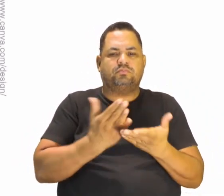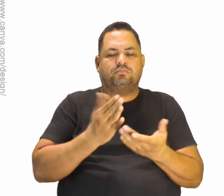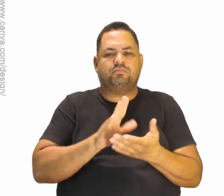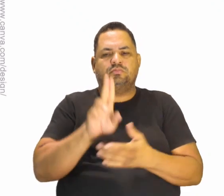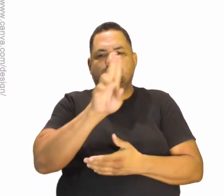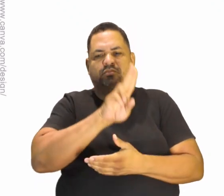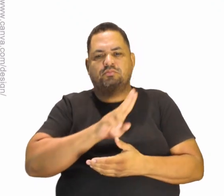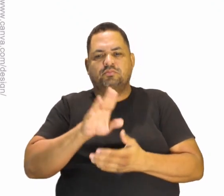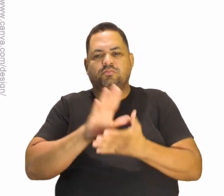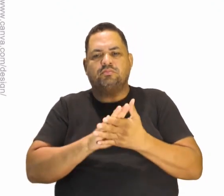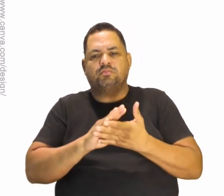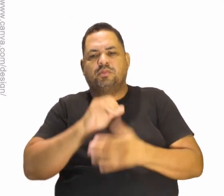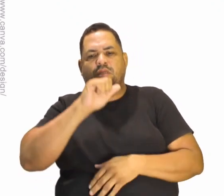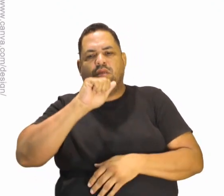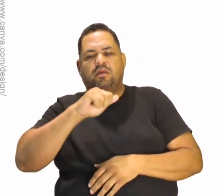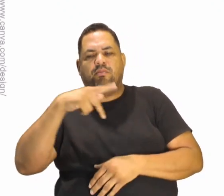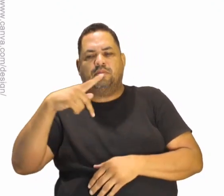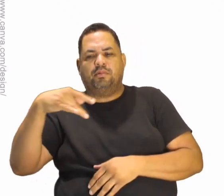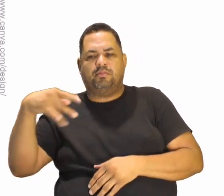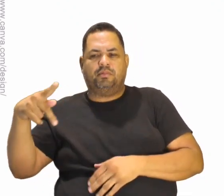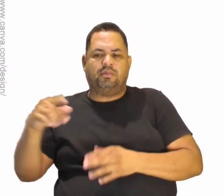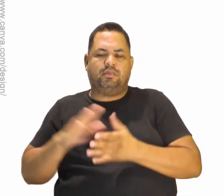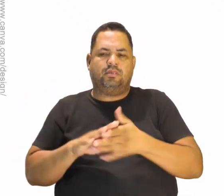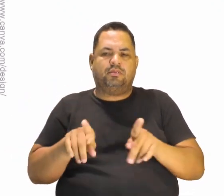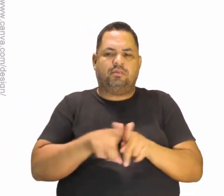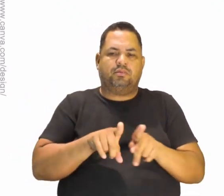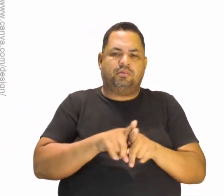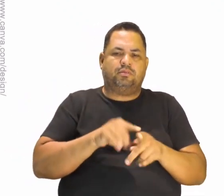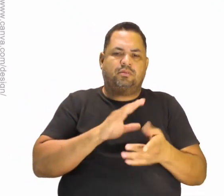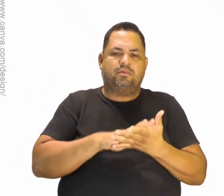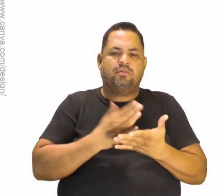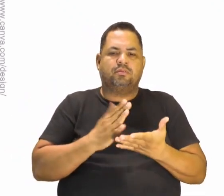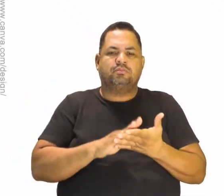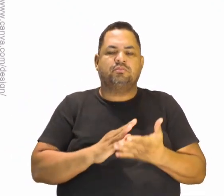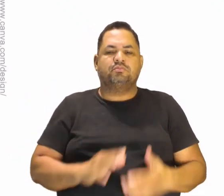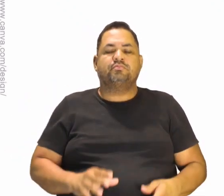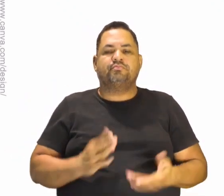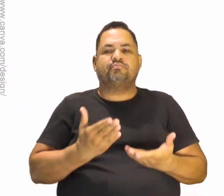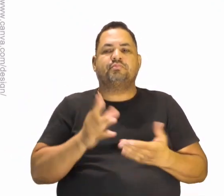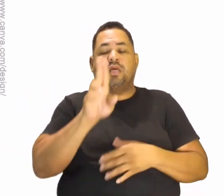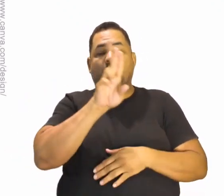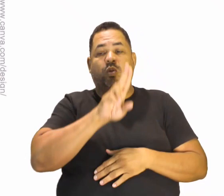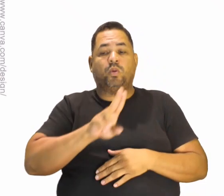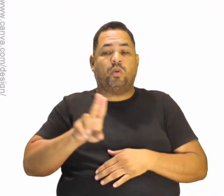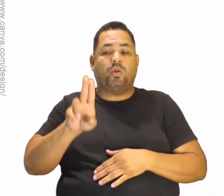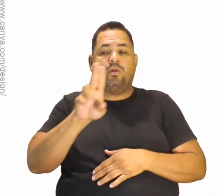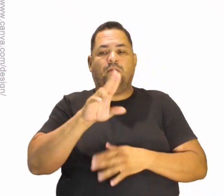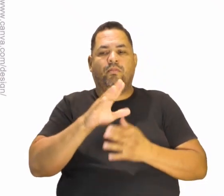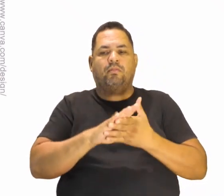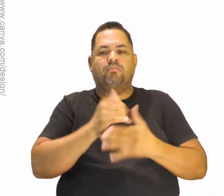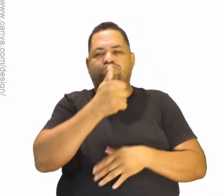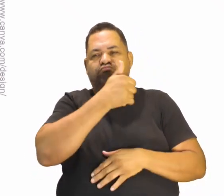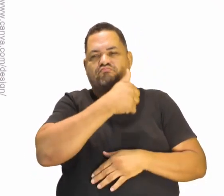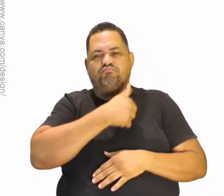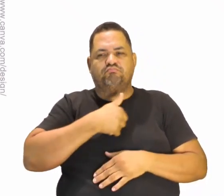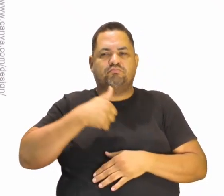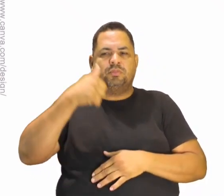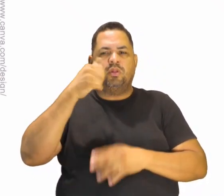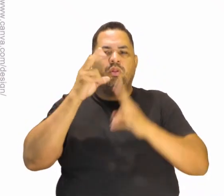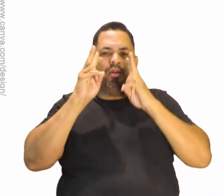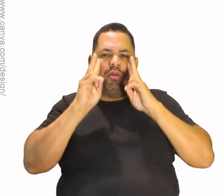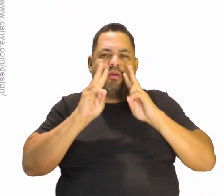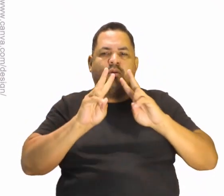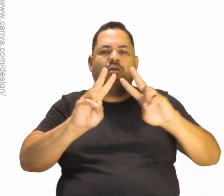de aplicativos, de programas, né, de interfaces aí que são utilizadas para dar um novo